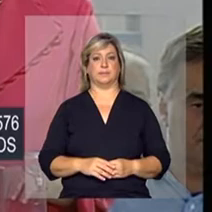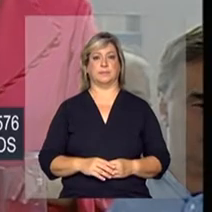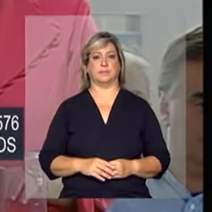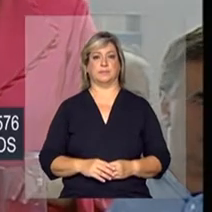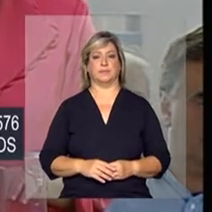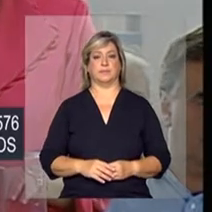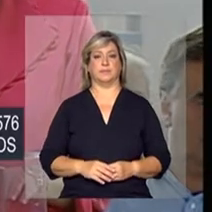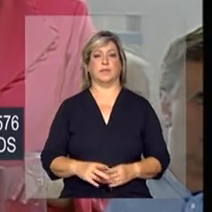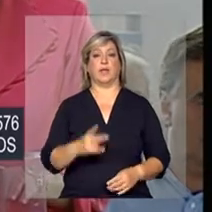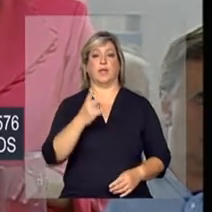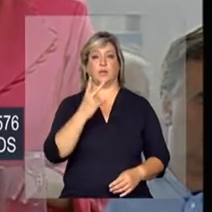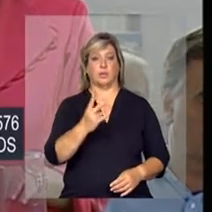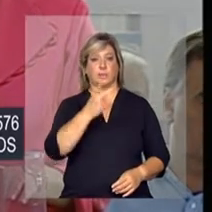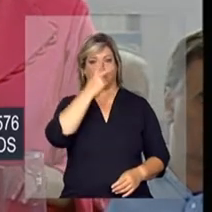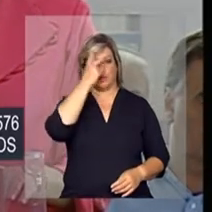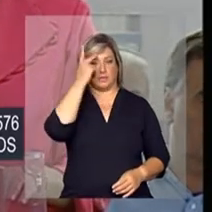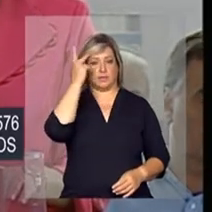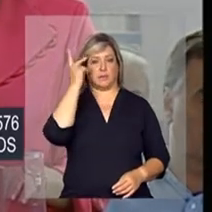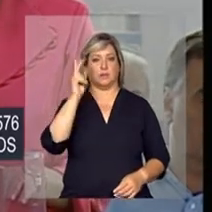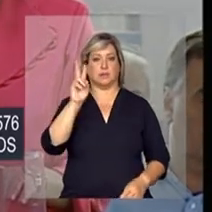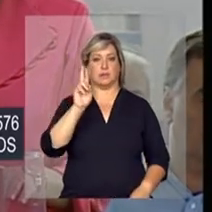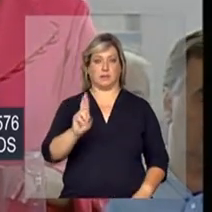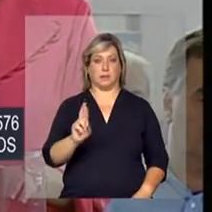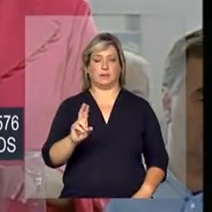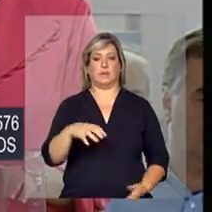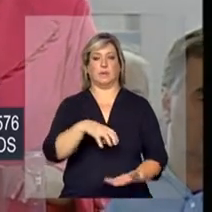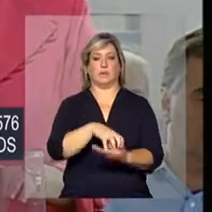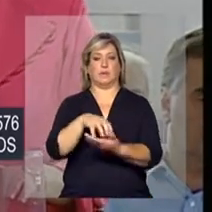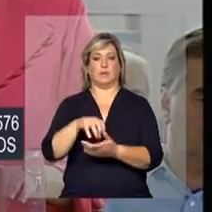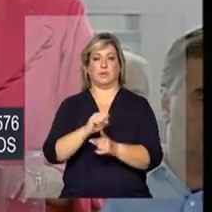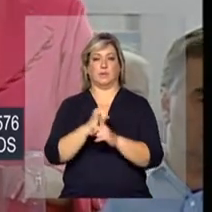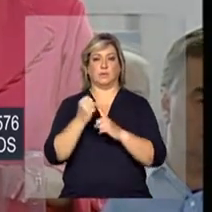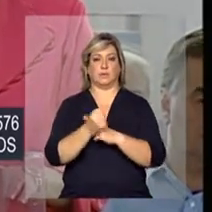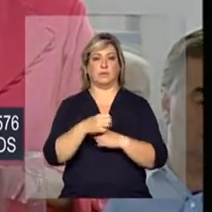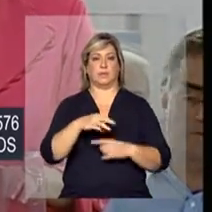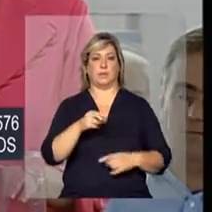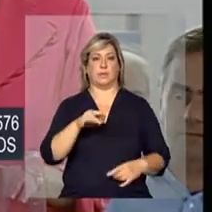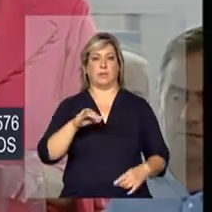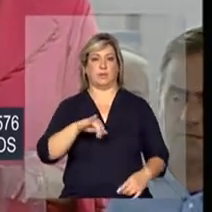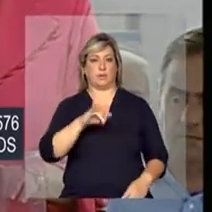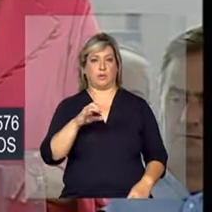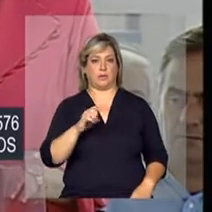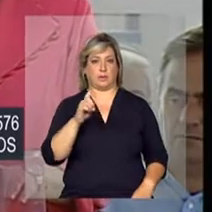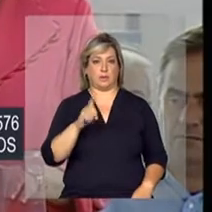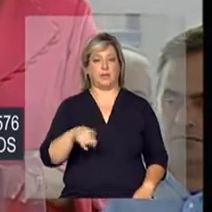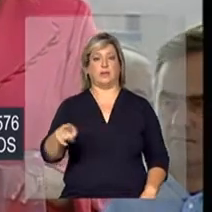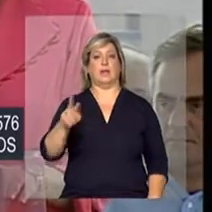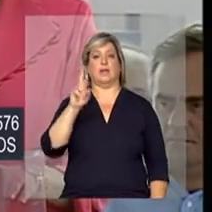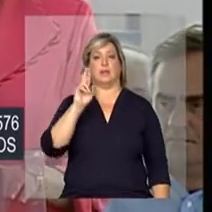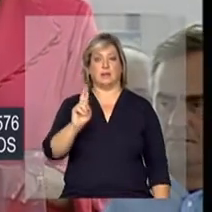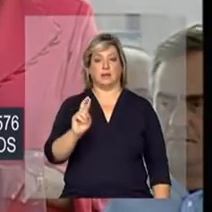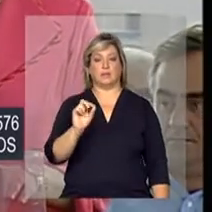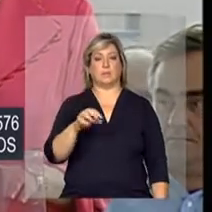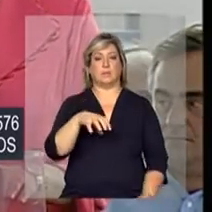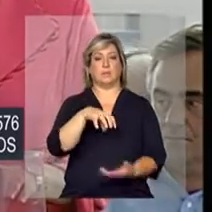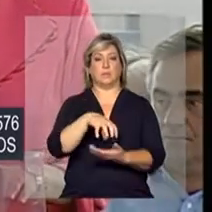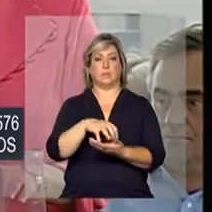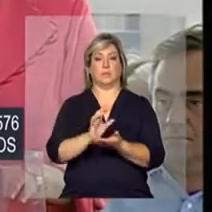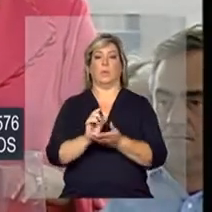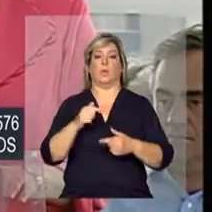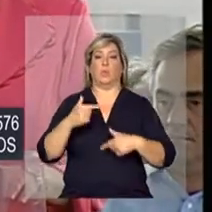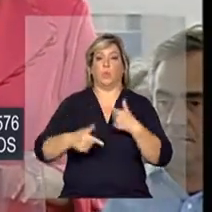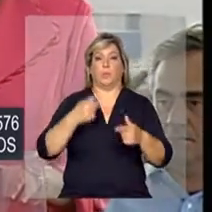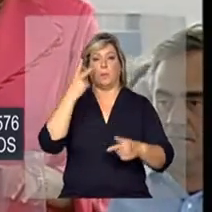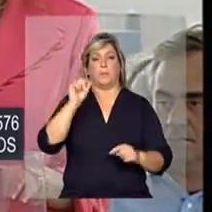a dois representantes dos movimentos sociais, a Maria José Alves, que representa o movimento de luta